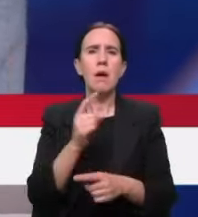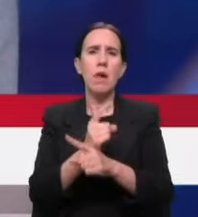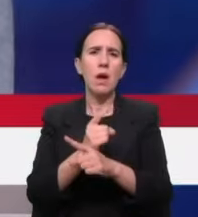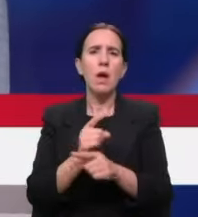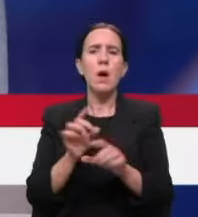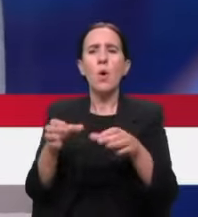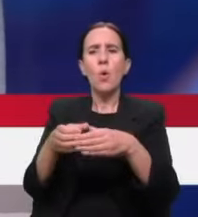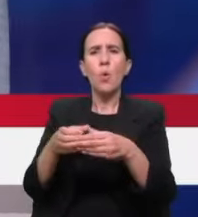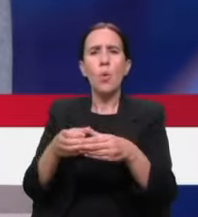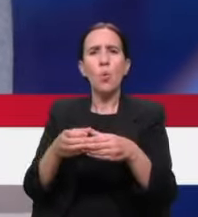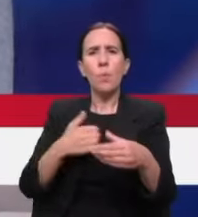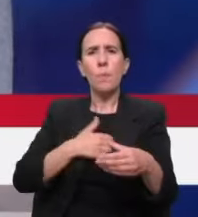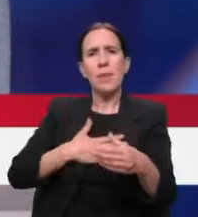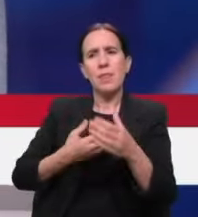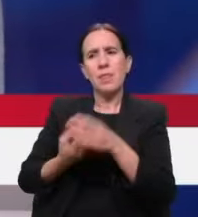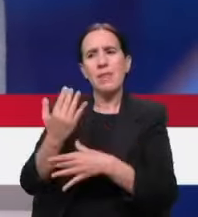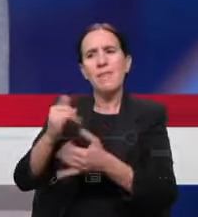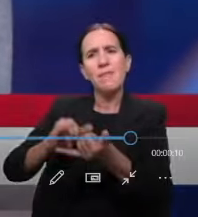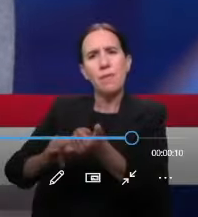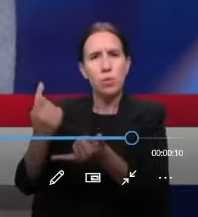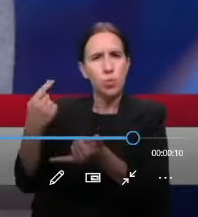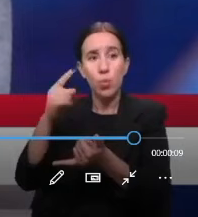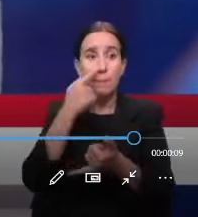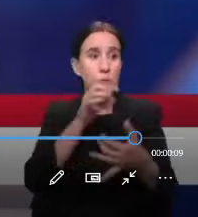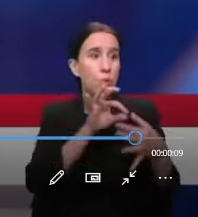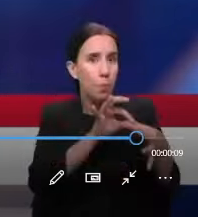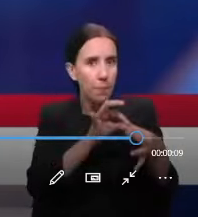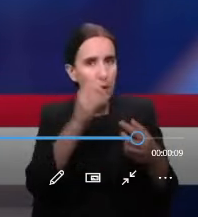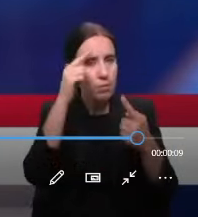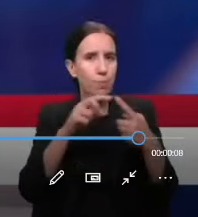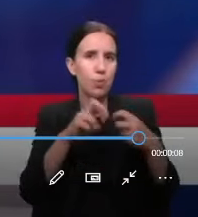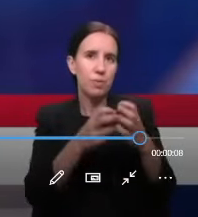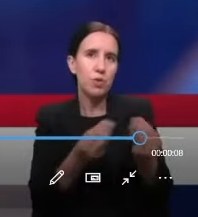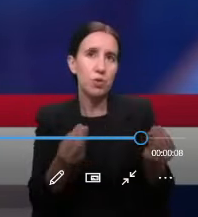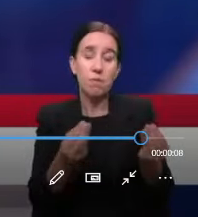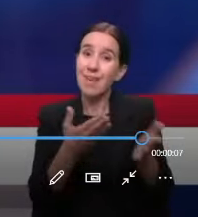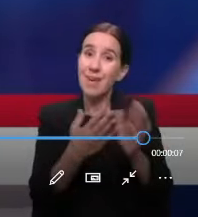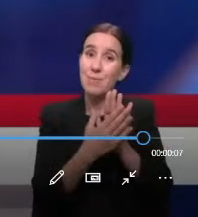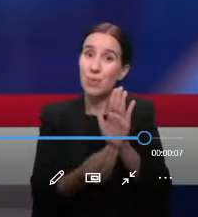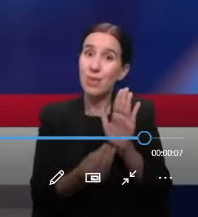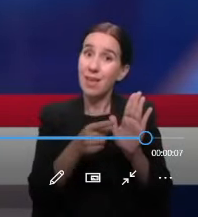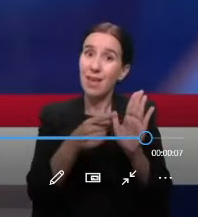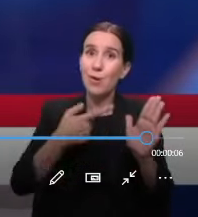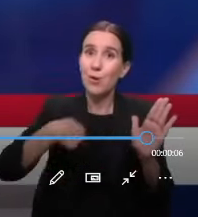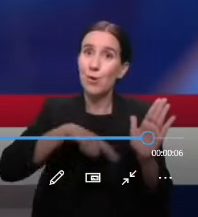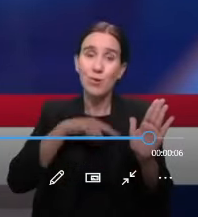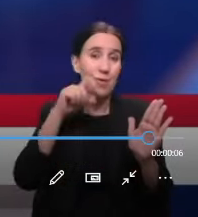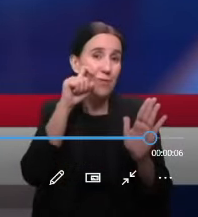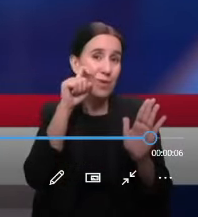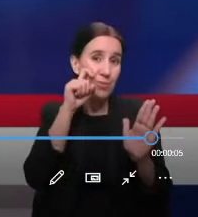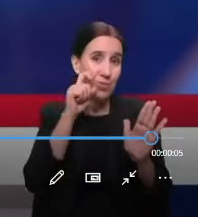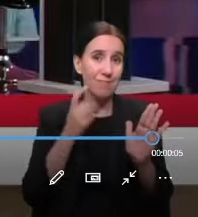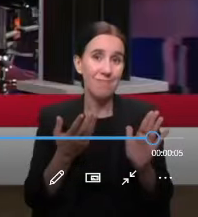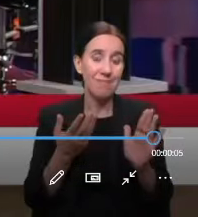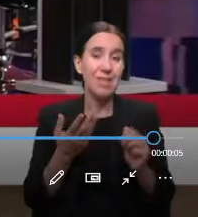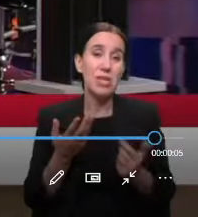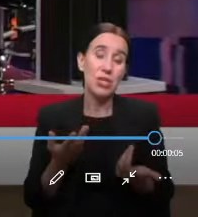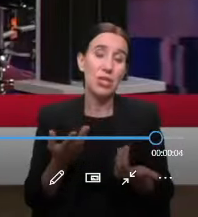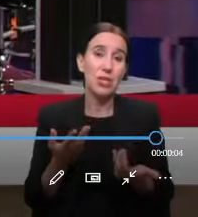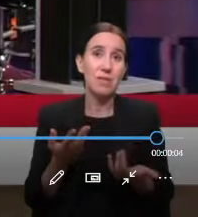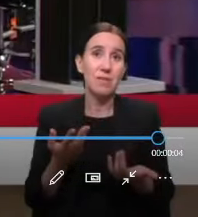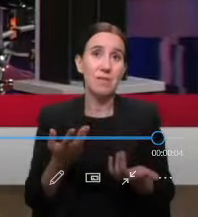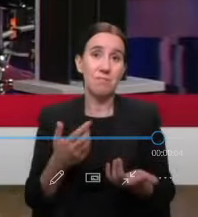cooperativas, trata-se de cooperação das pessoas para resolver os problemas. Portanto, este é o modelo que nós defendemos e que